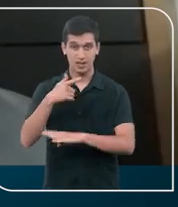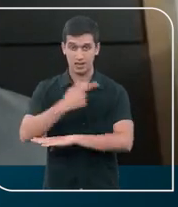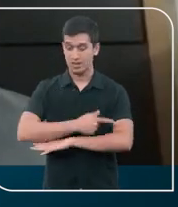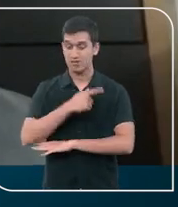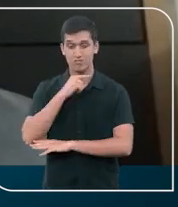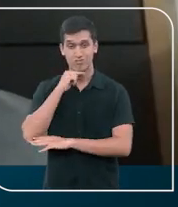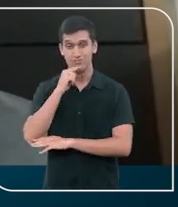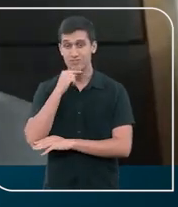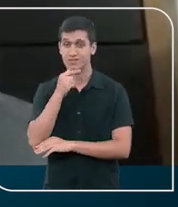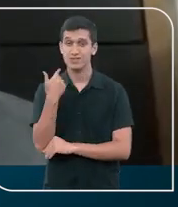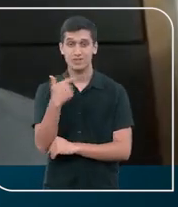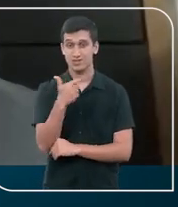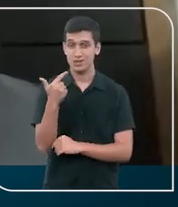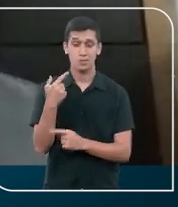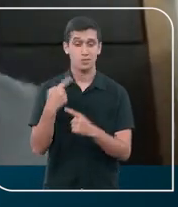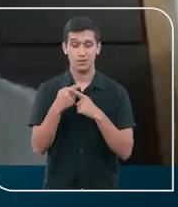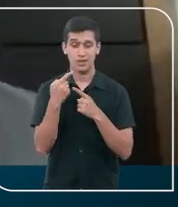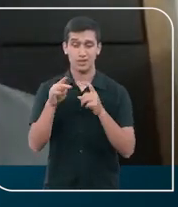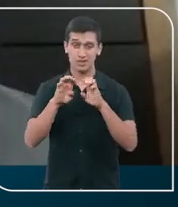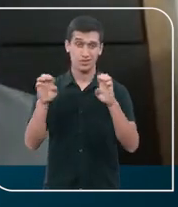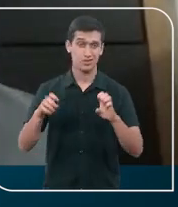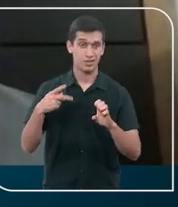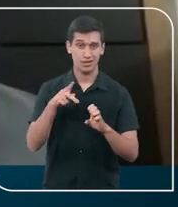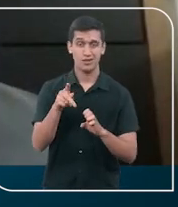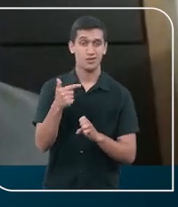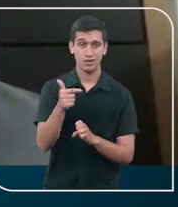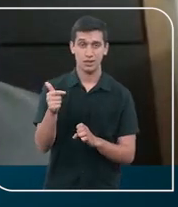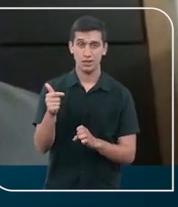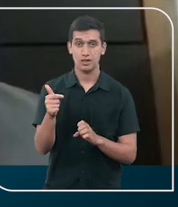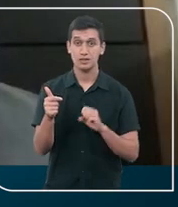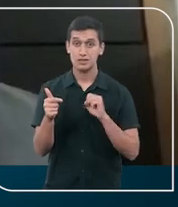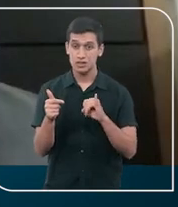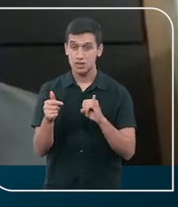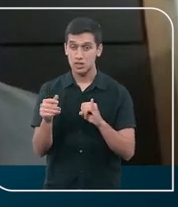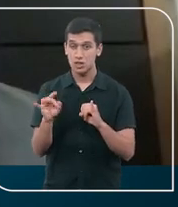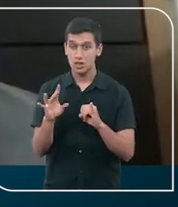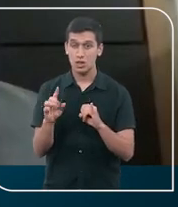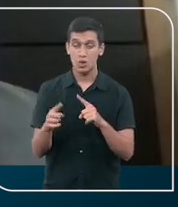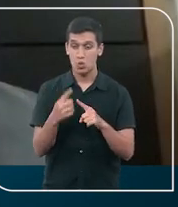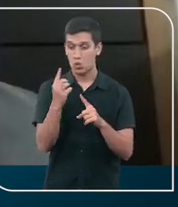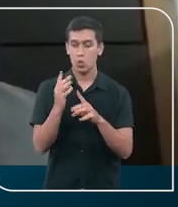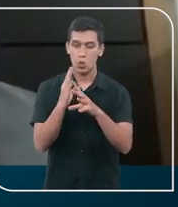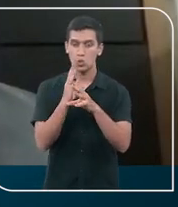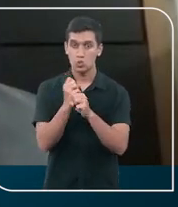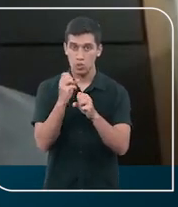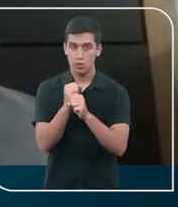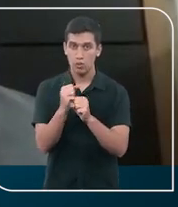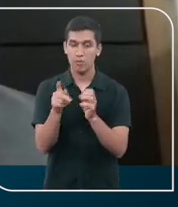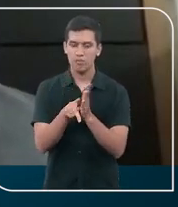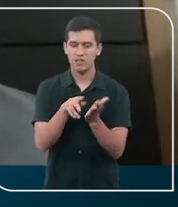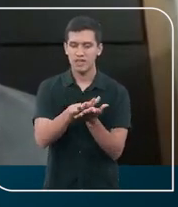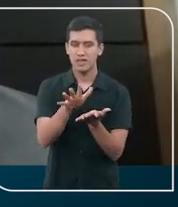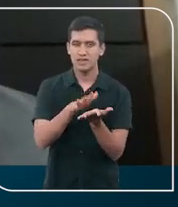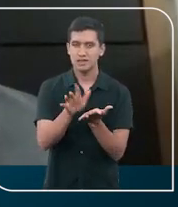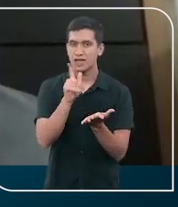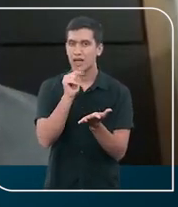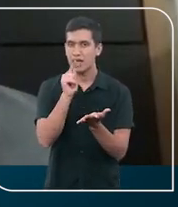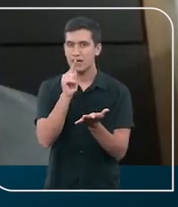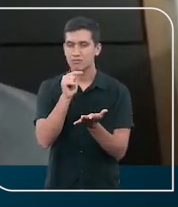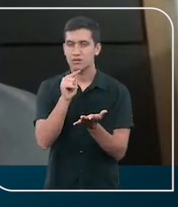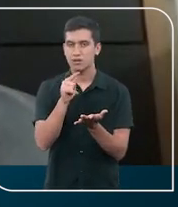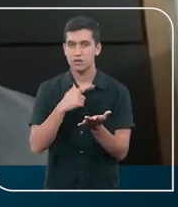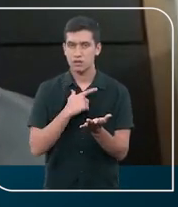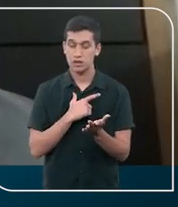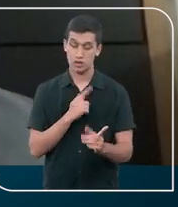estavam estruturadas para tanto. Se você só tem um hidrômetro, né, a convenção ela vai determinar